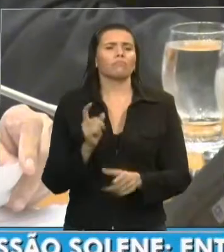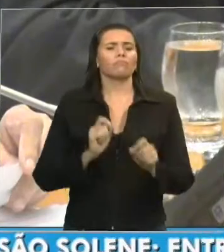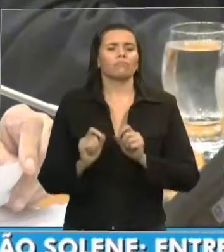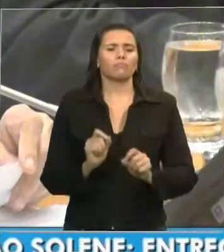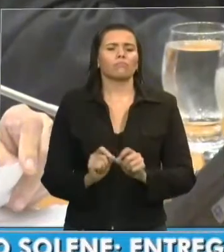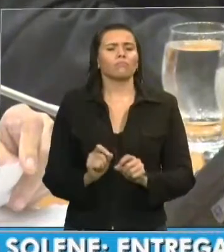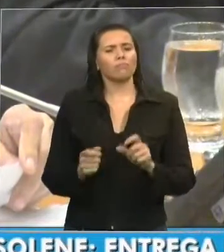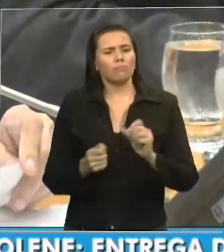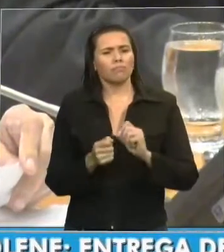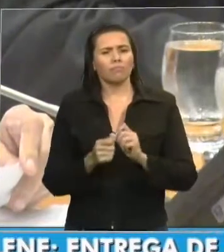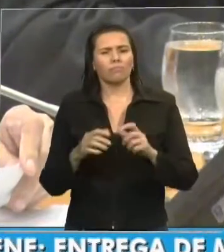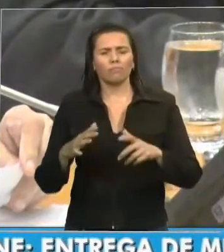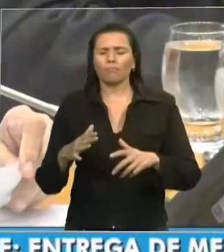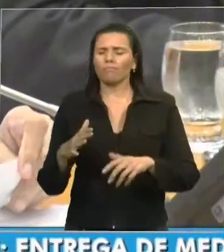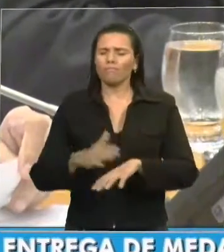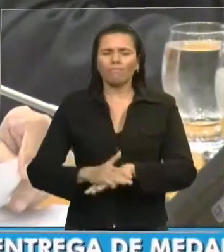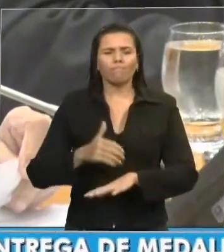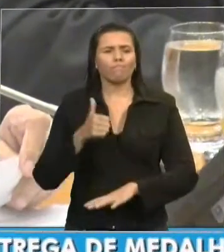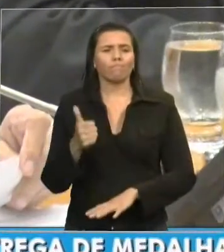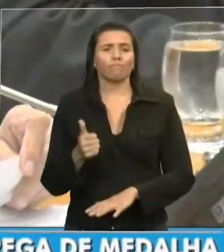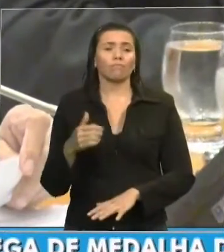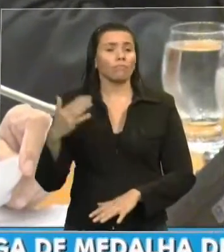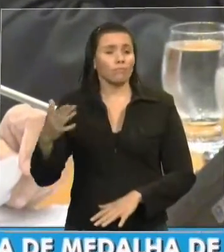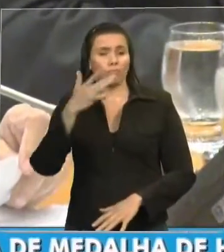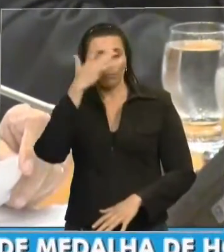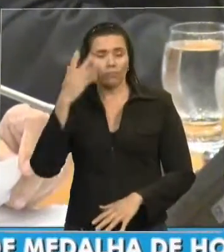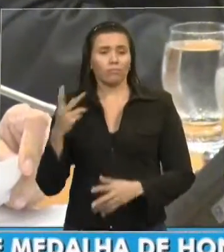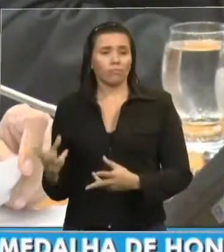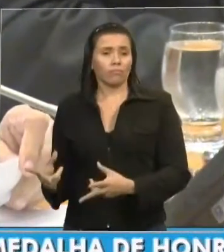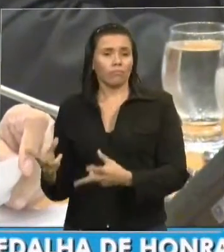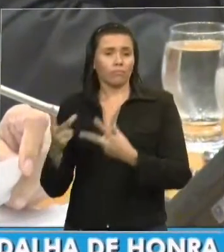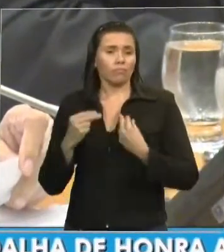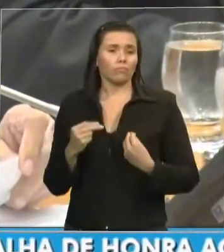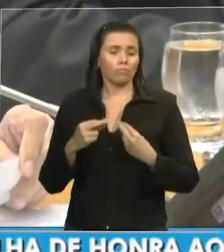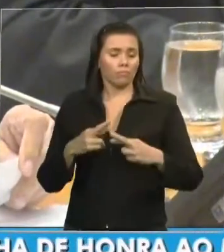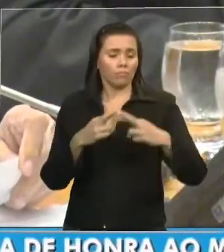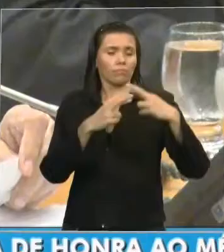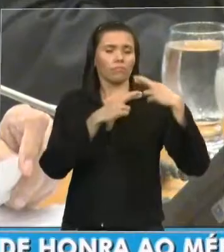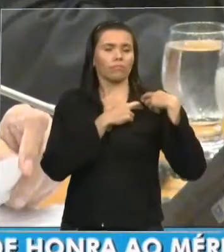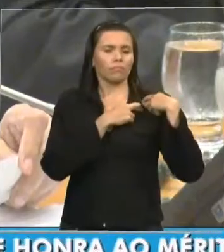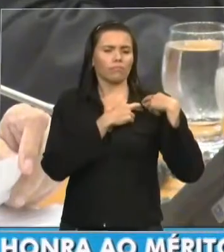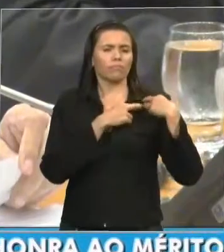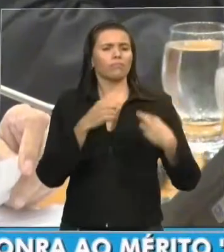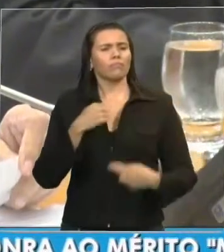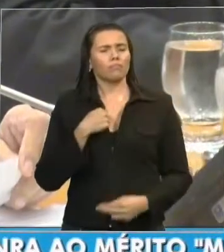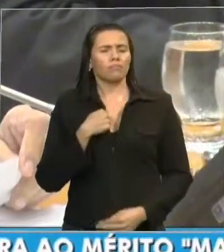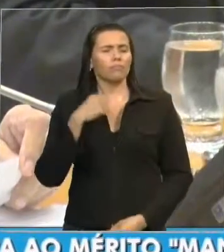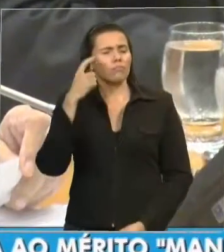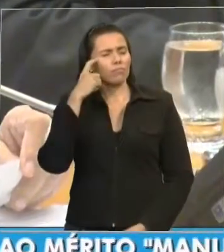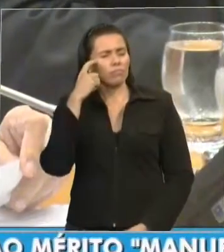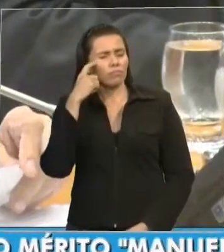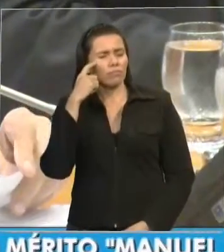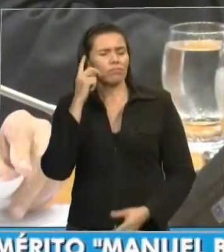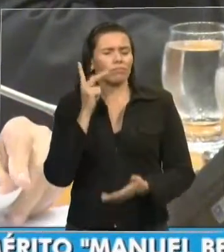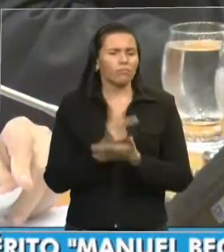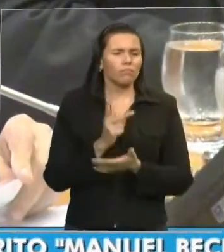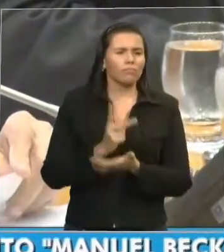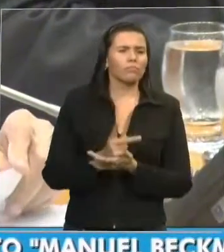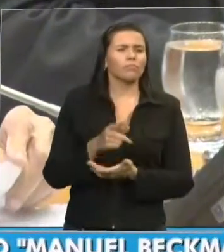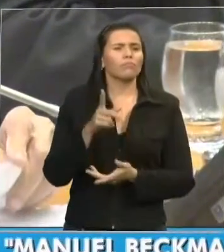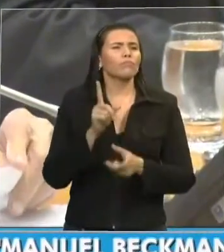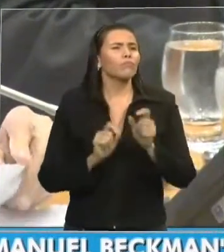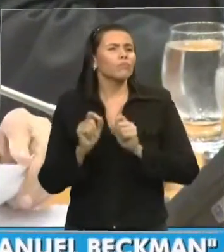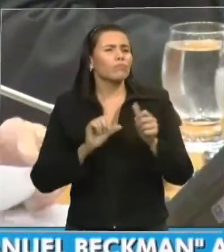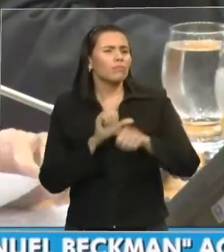imputada qualquer responsabilidade, e ao fazê-lo, critico-me pelo que poderia ter feito melhor.